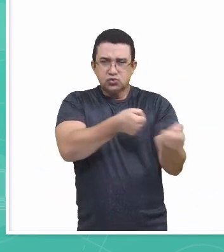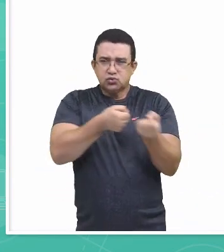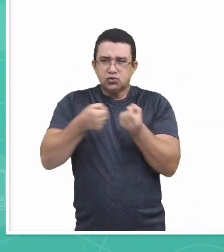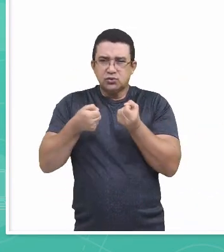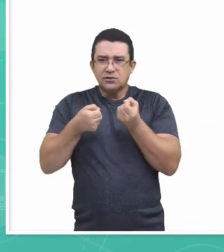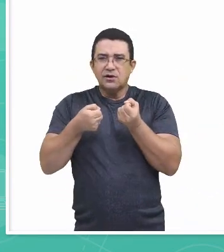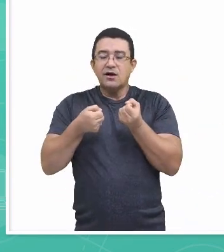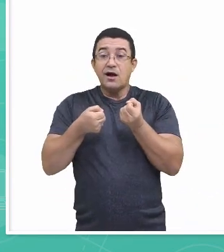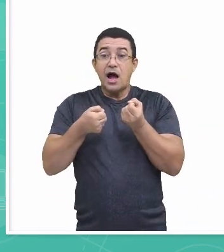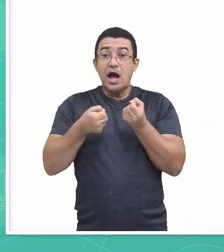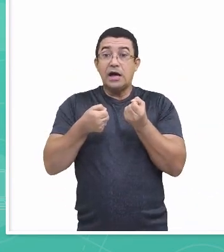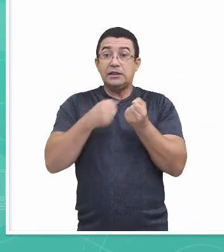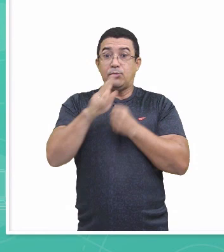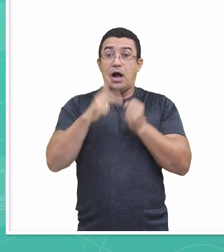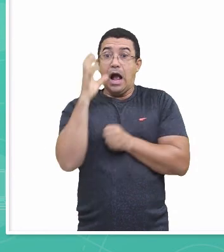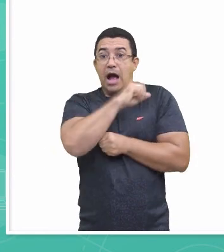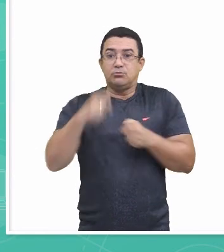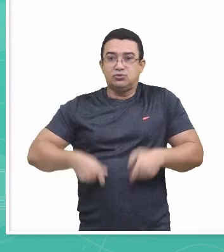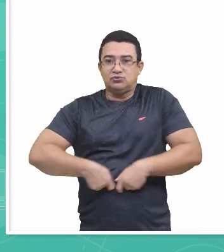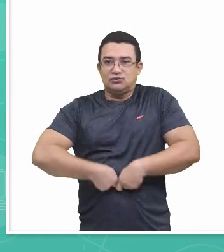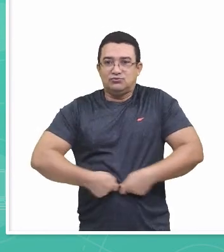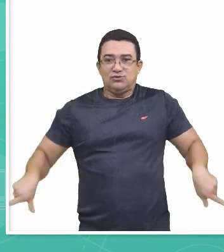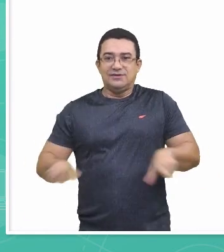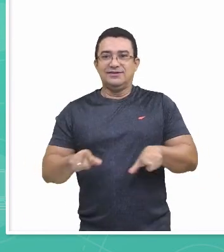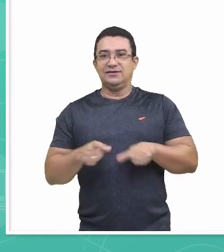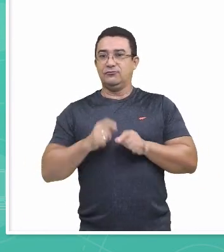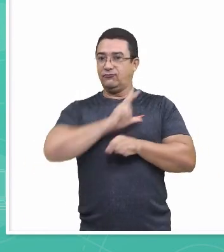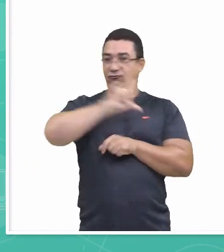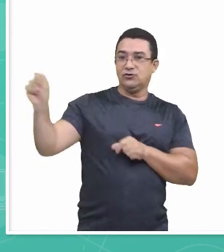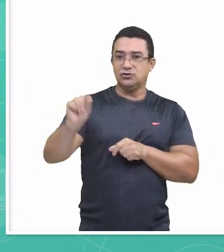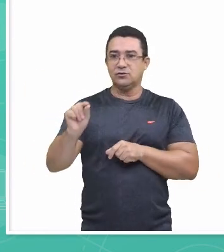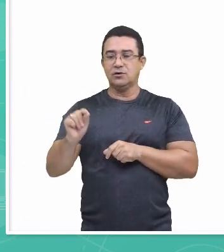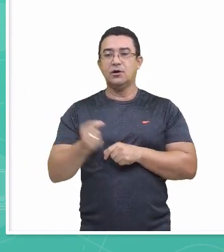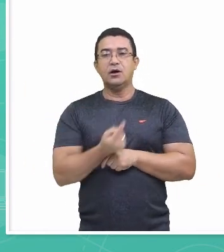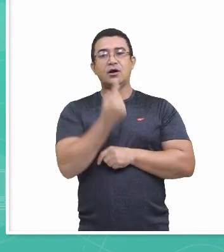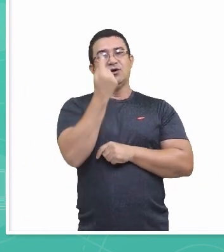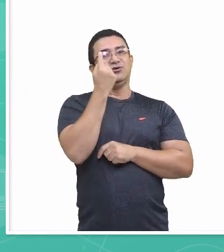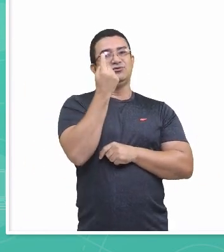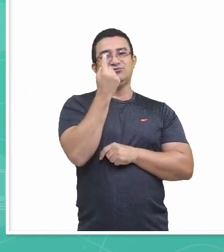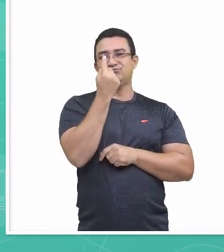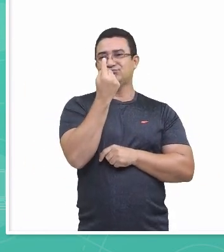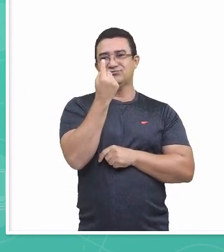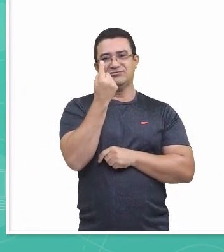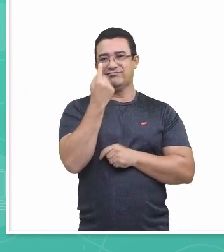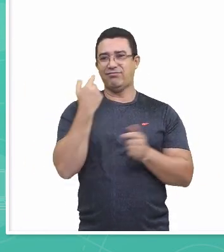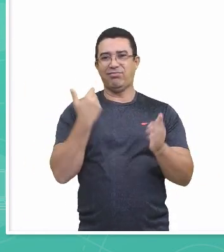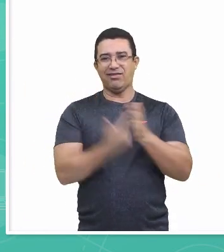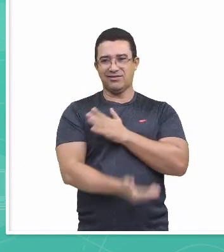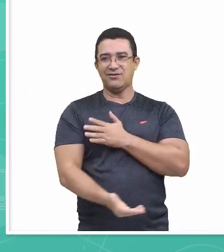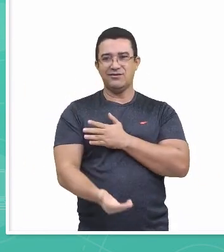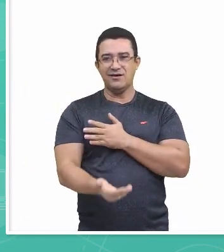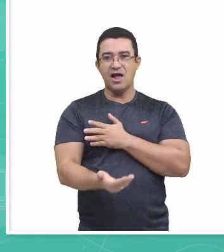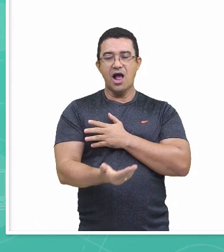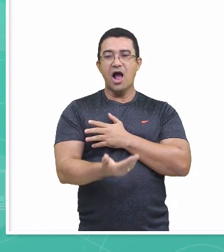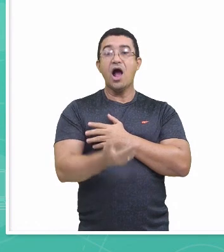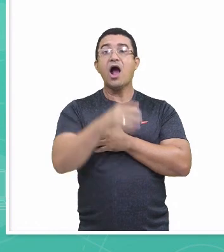fugindo. Um deles, porém, não o pôde fazer a tempo e a onça